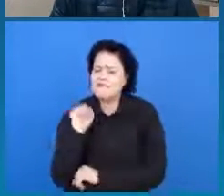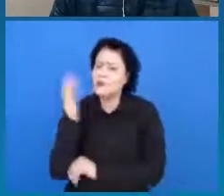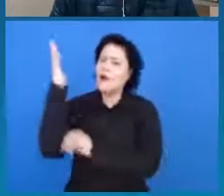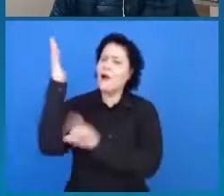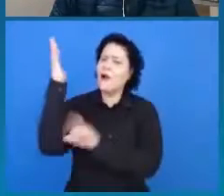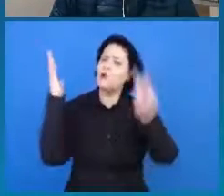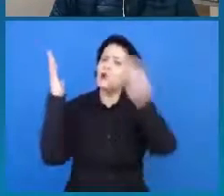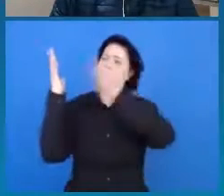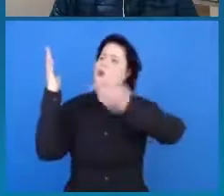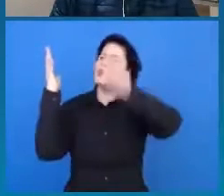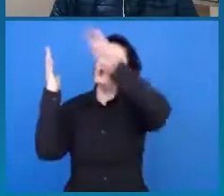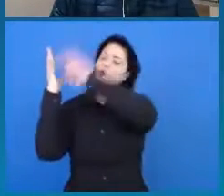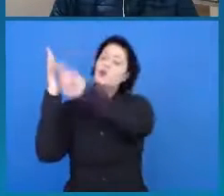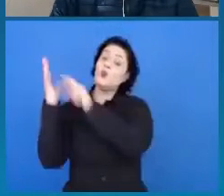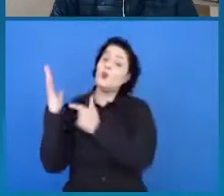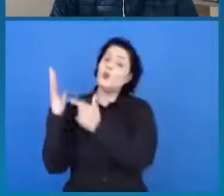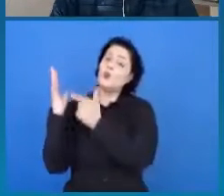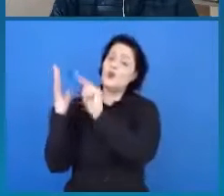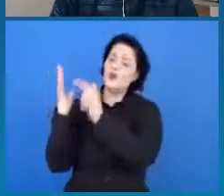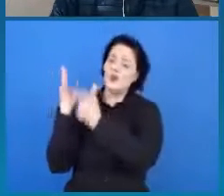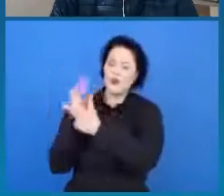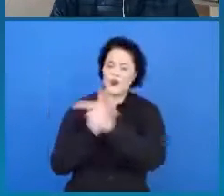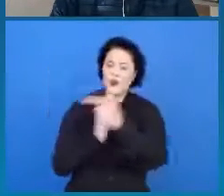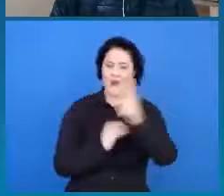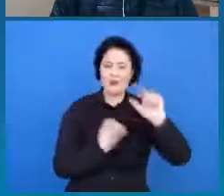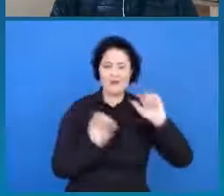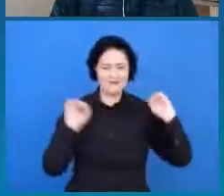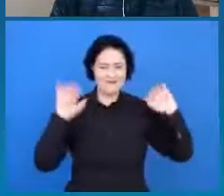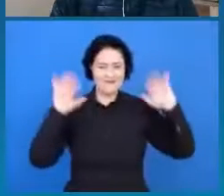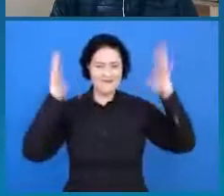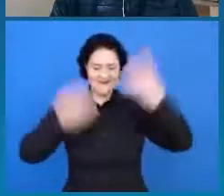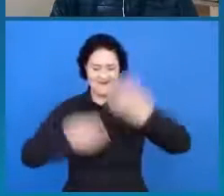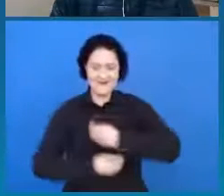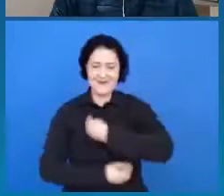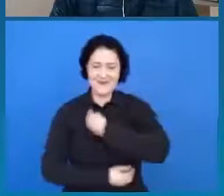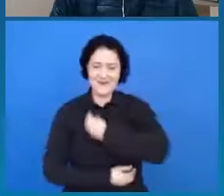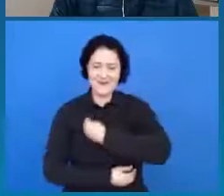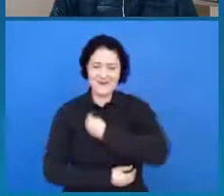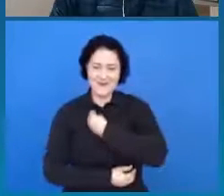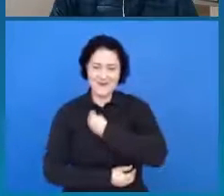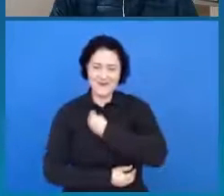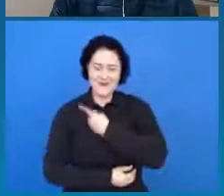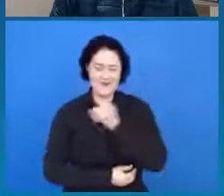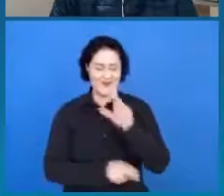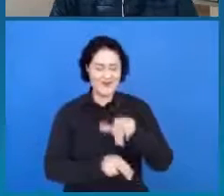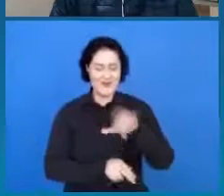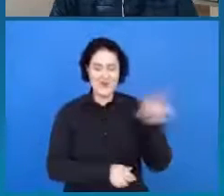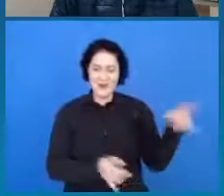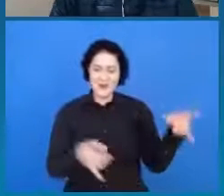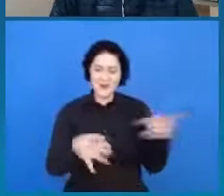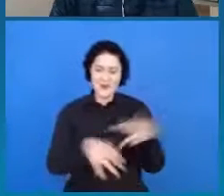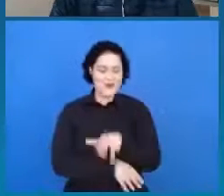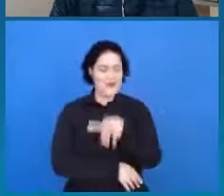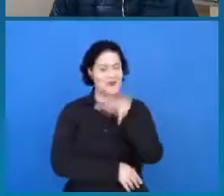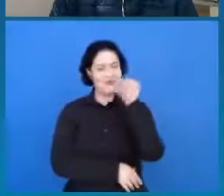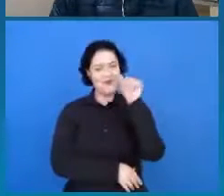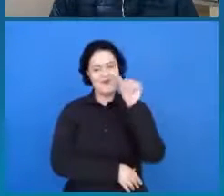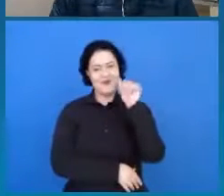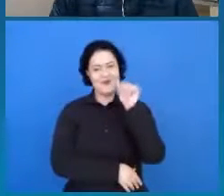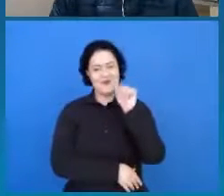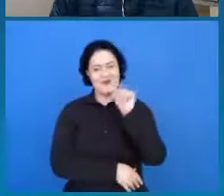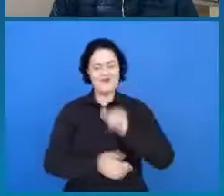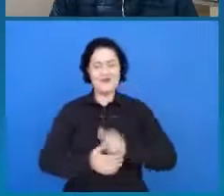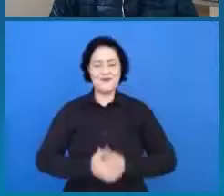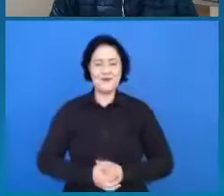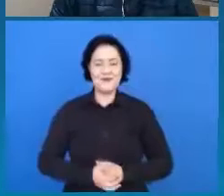outras florestas numa continuada celebração à Vida que não se essa jamais é